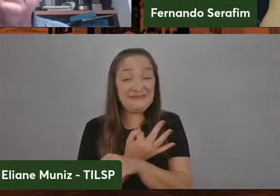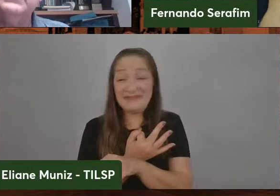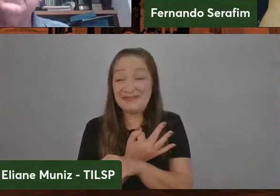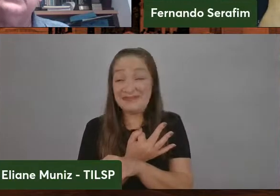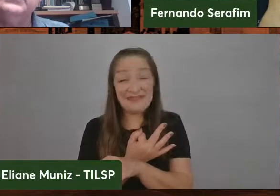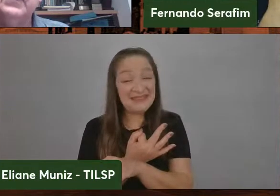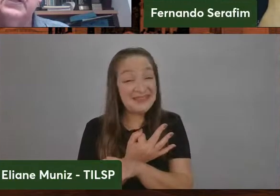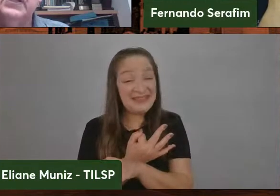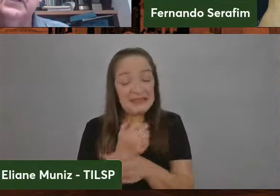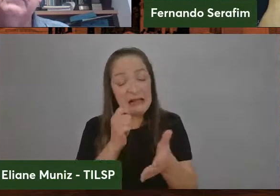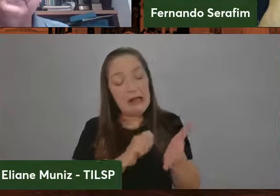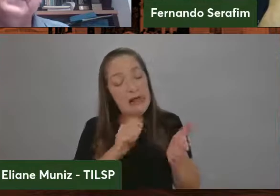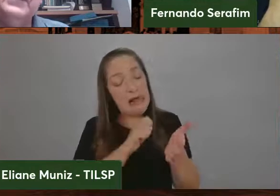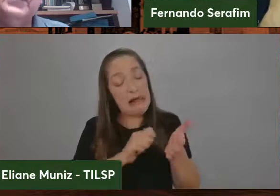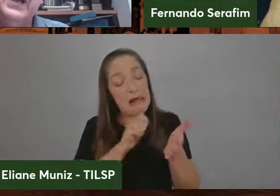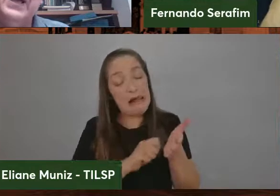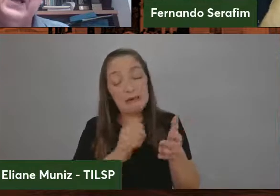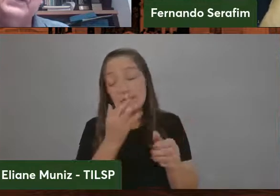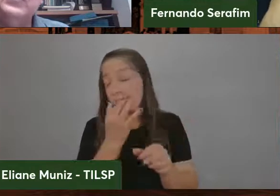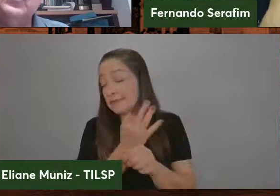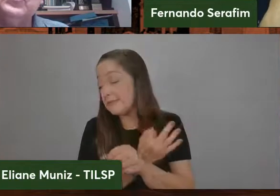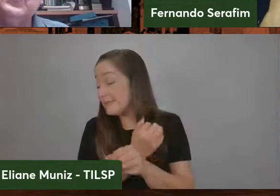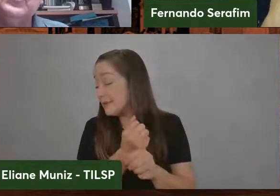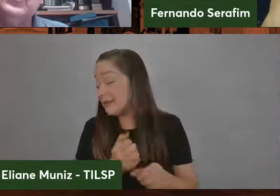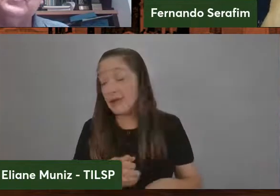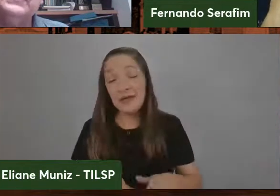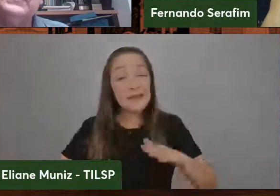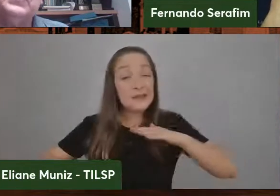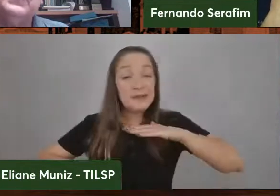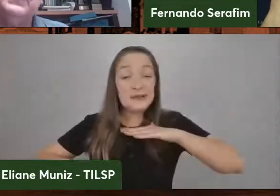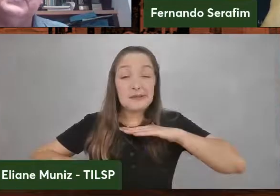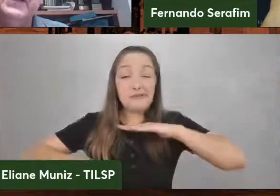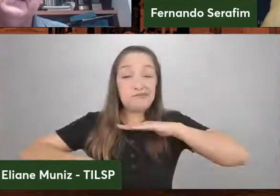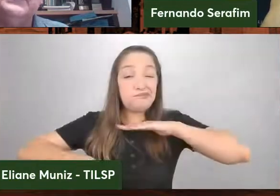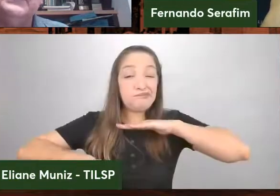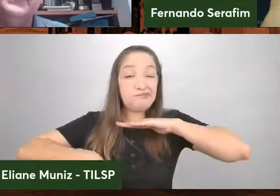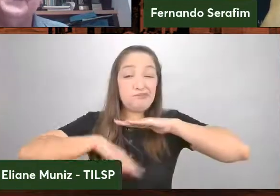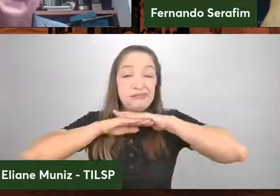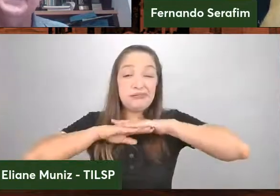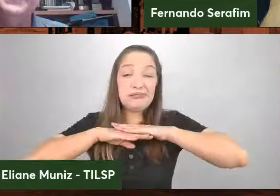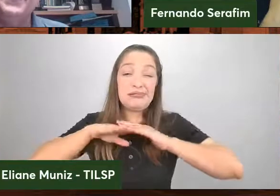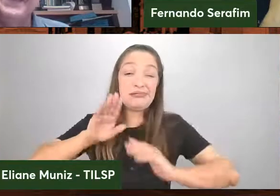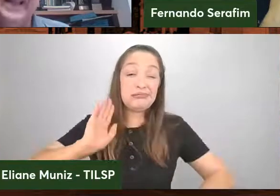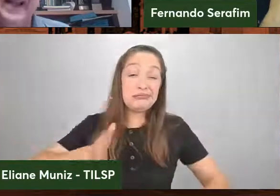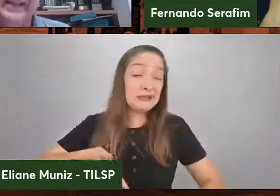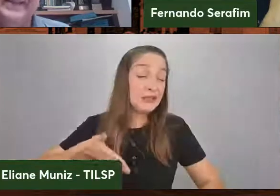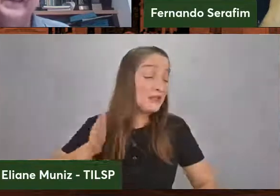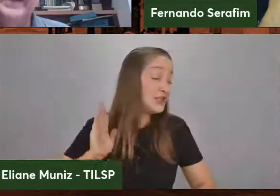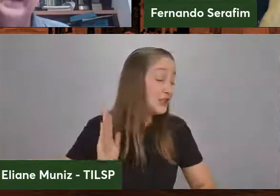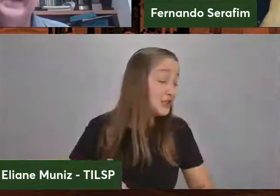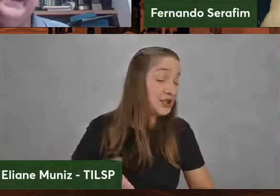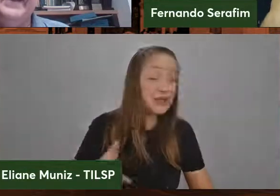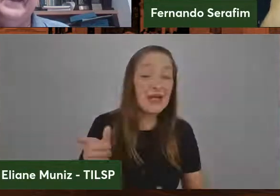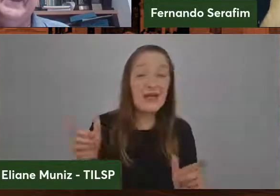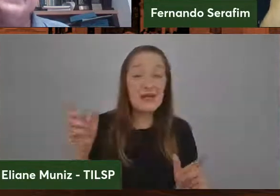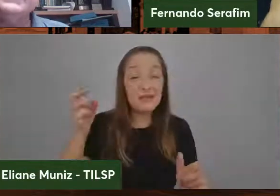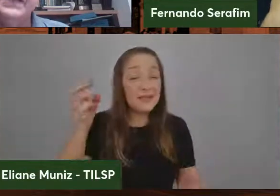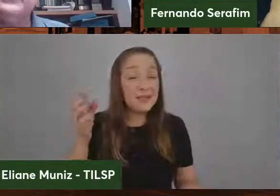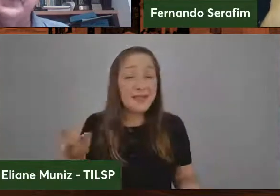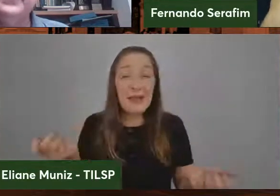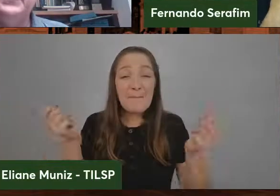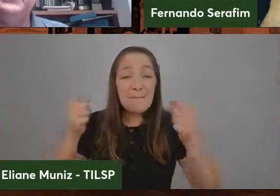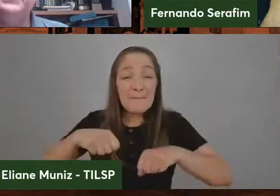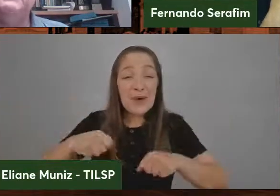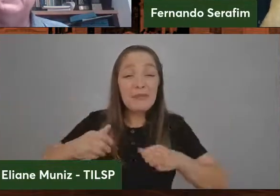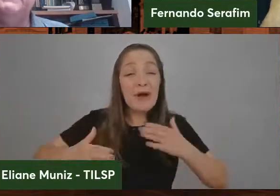com aquele manuscrito, que você já esgotou todas as possibilidades físicas e mentais. Né? É um